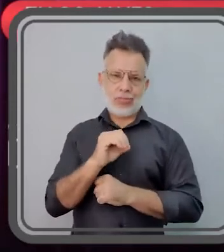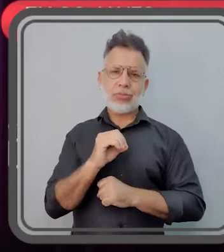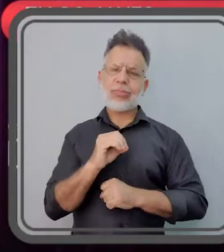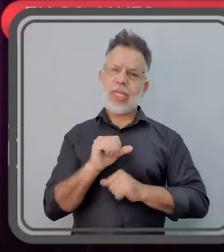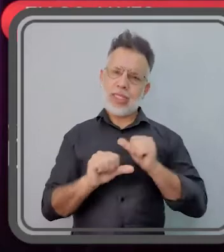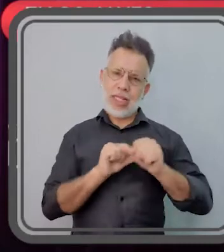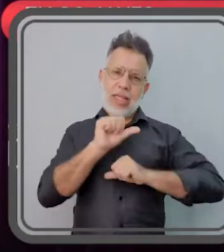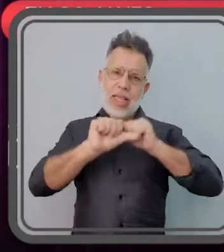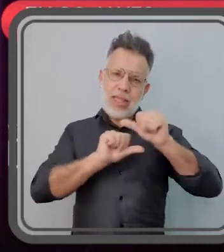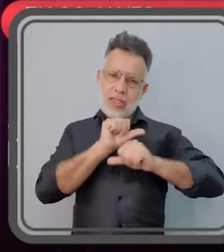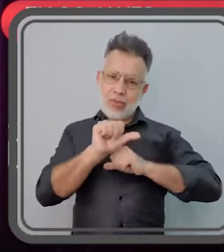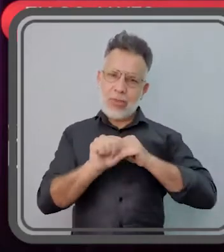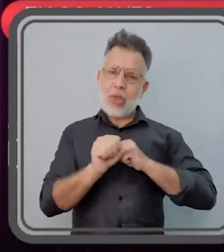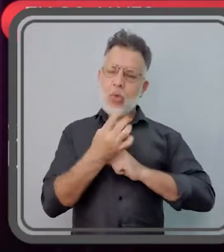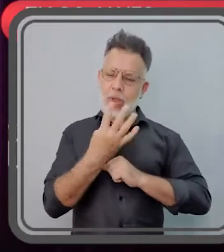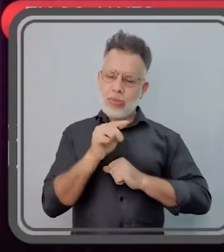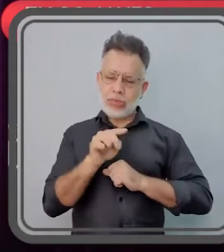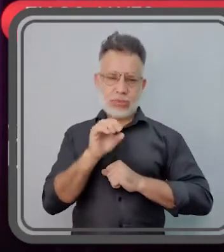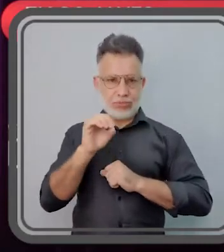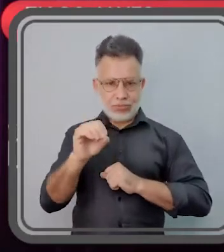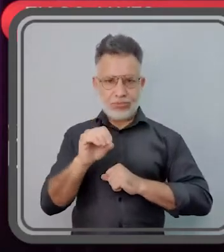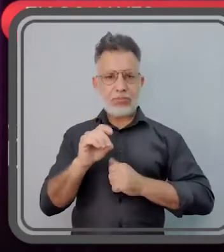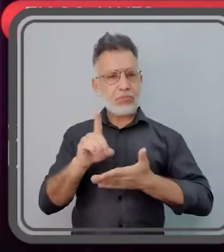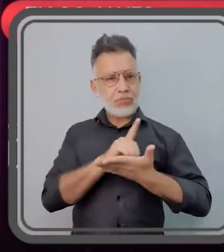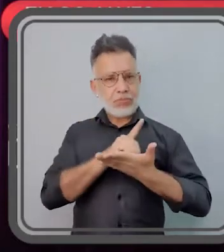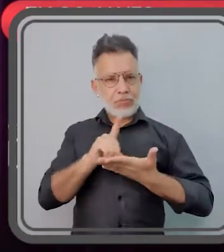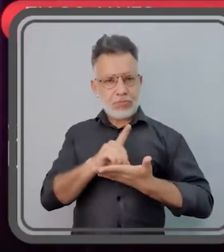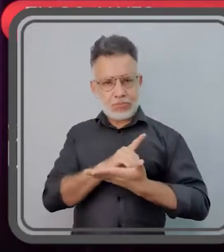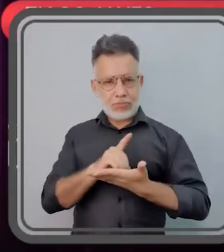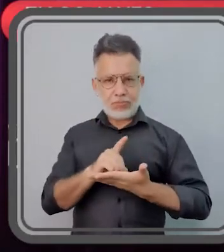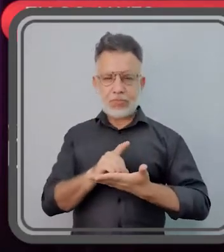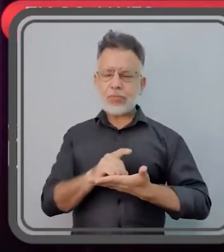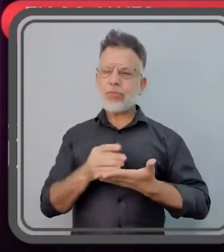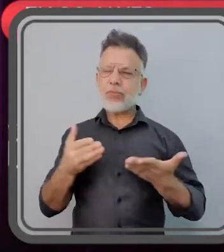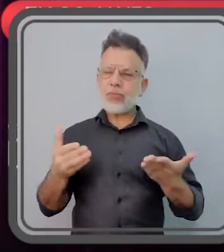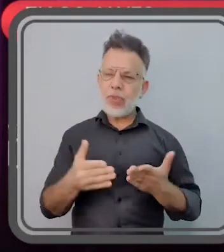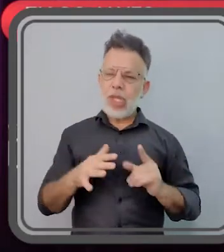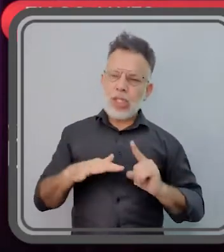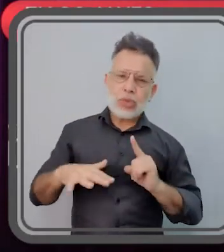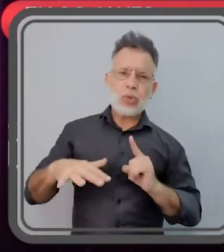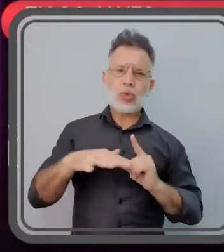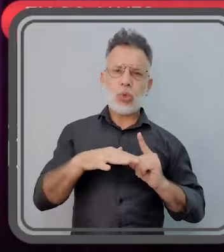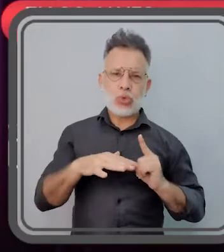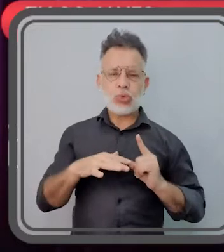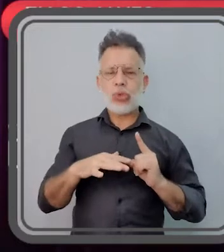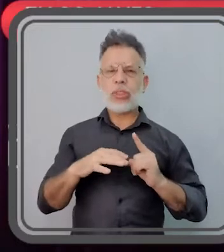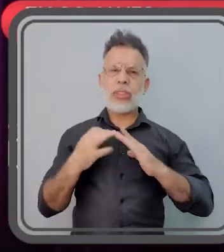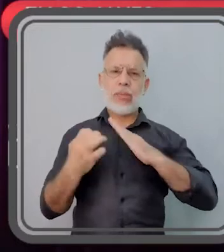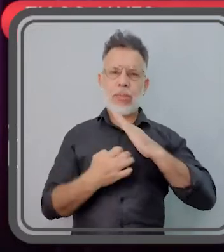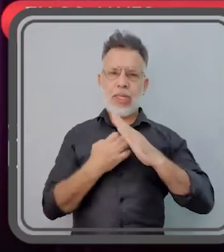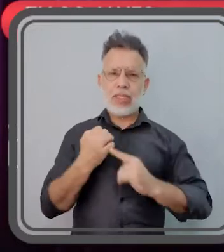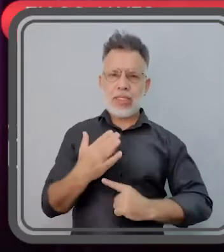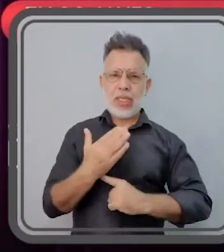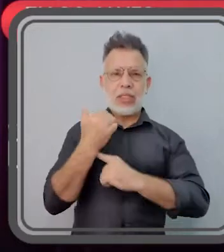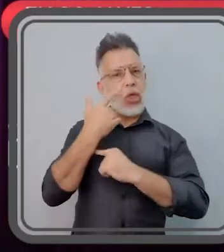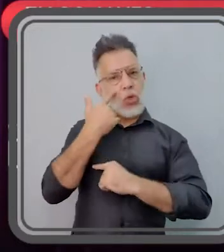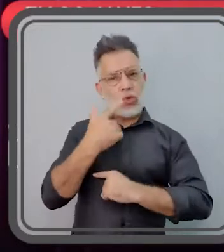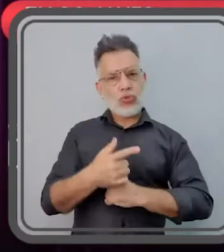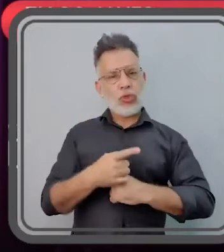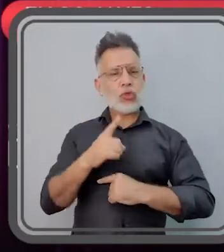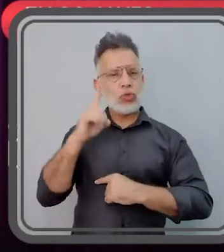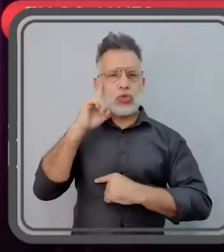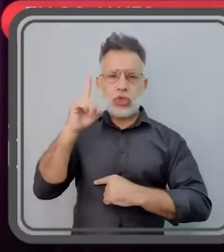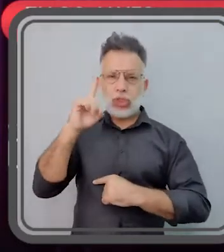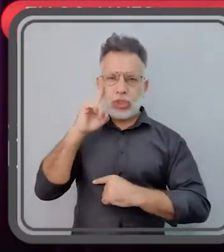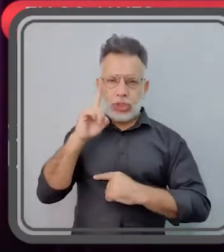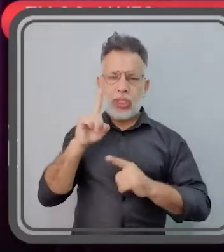E essa transformação digital e no setor de tecnologia, eu vejo dia a dia, ou